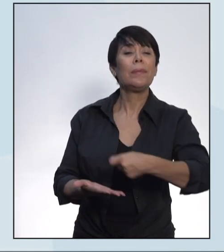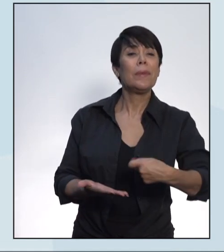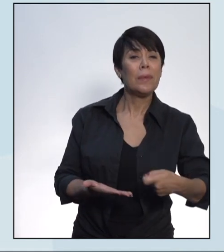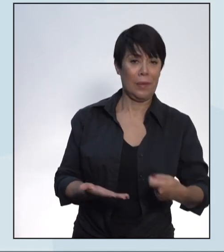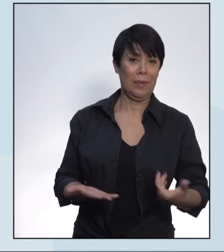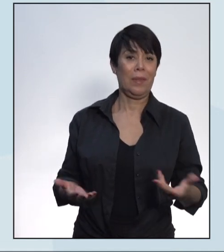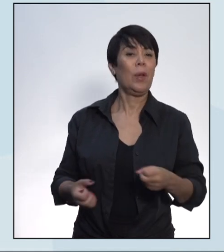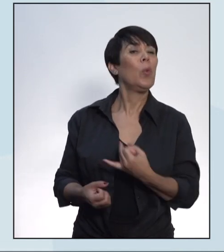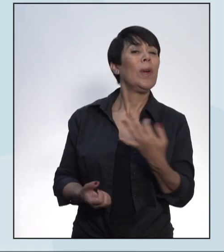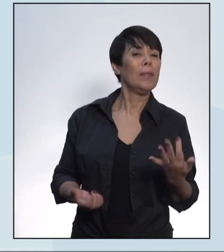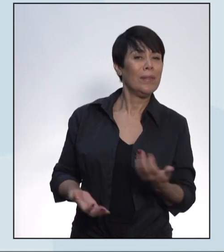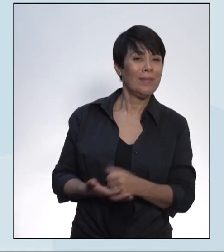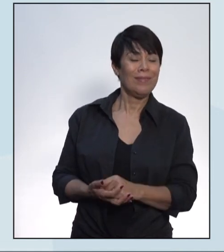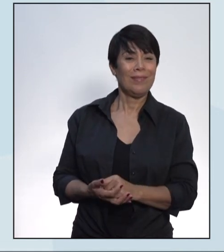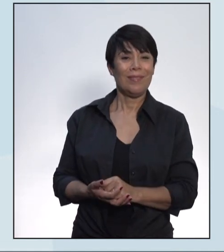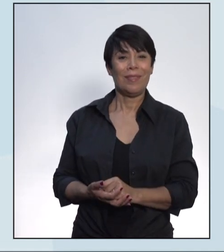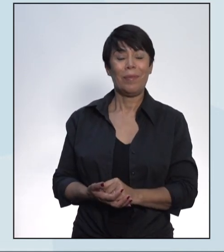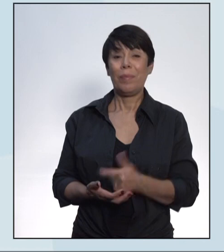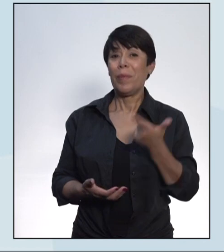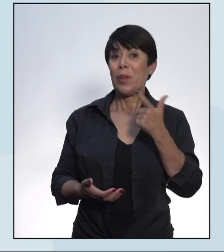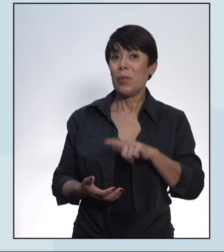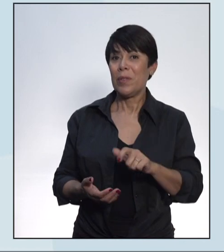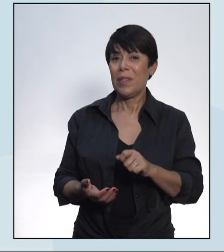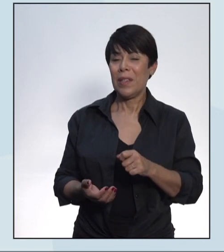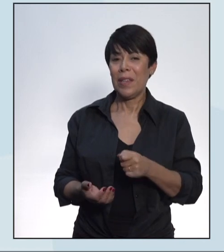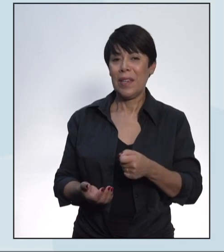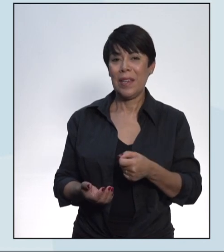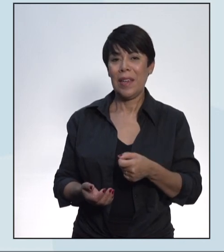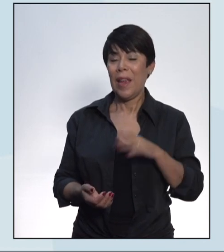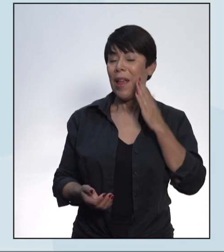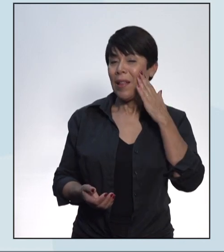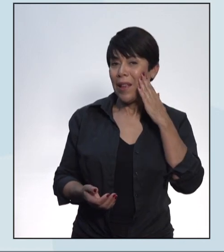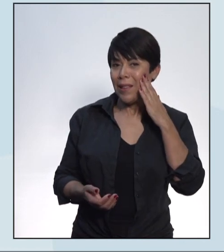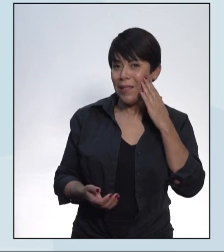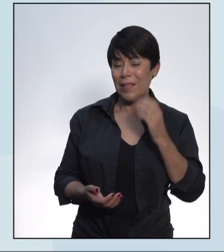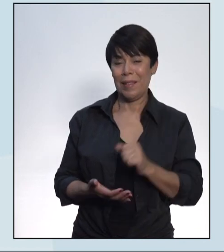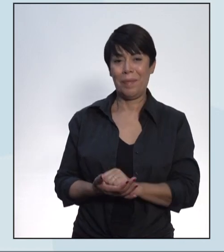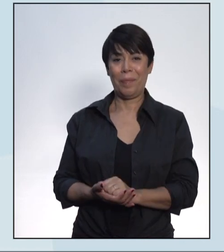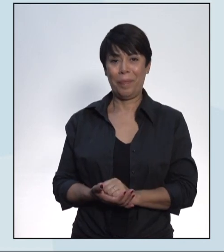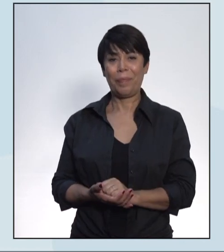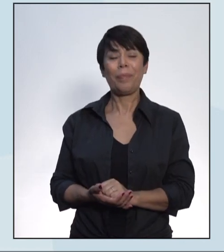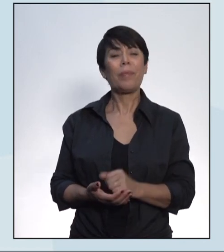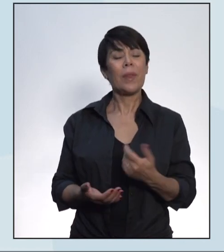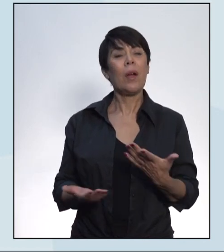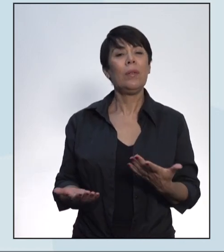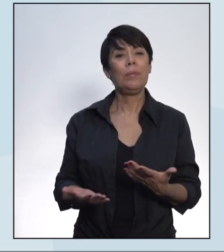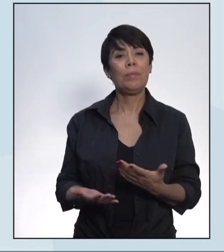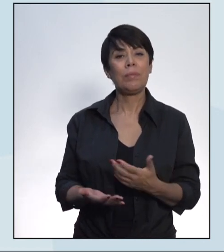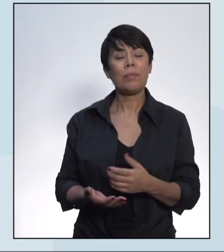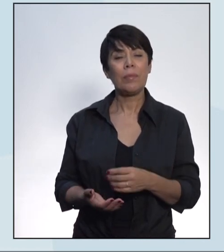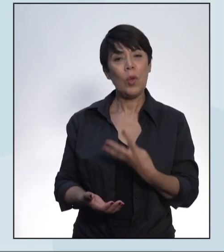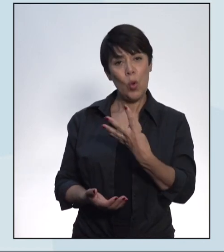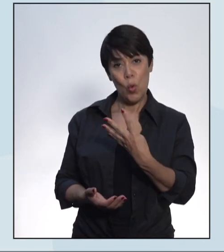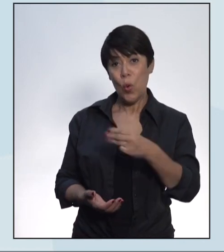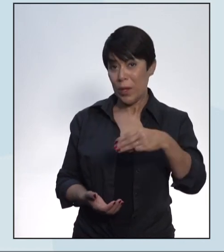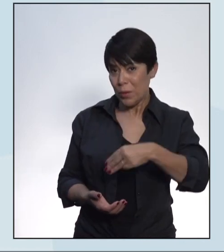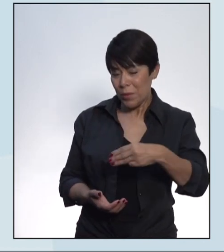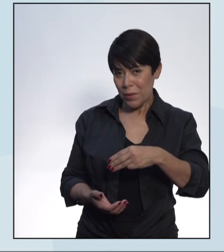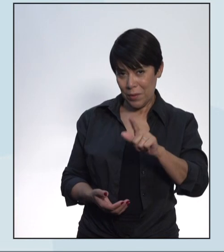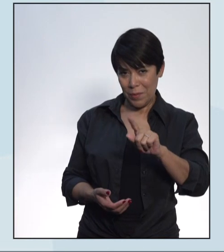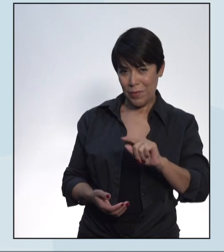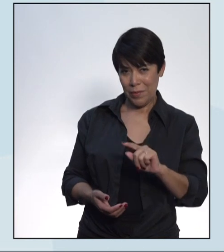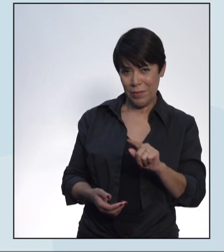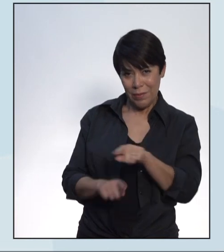ao todo, para eu poder fazer a compra, né? Para eu poder entender nessa gráfica. Vamos dar uns 4 minutos para eles fazerem?